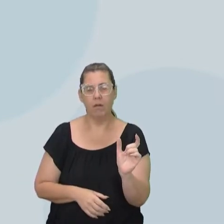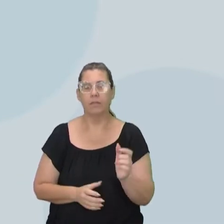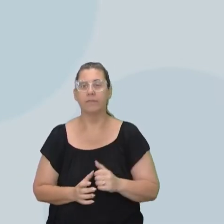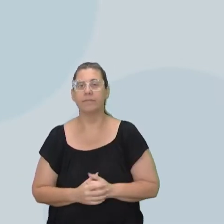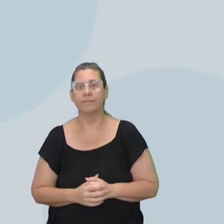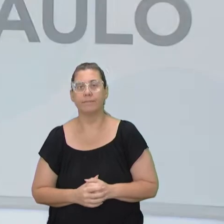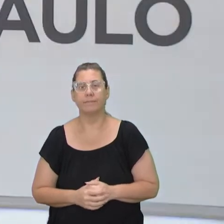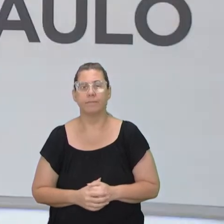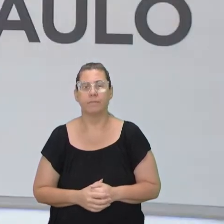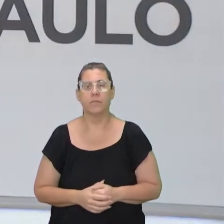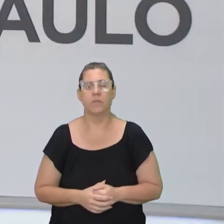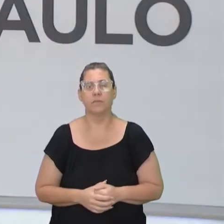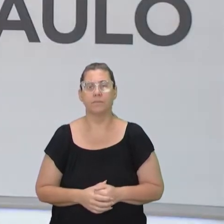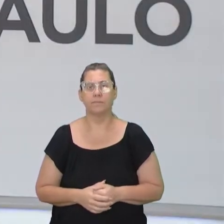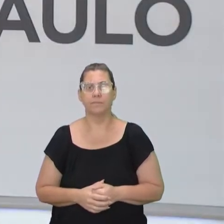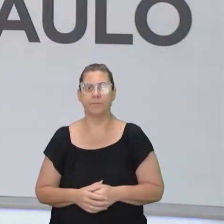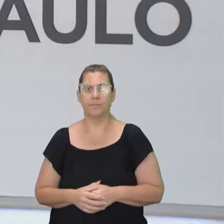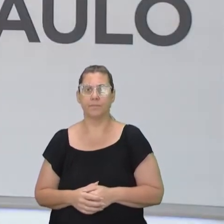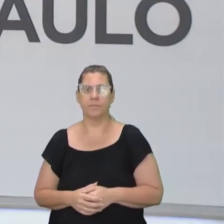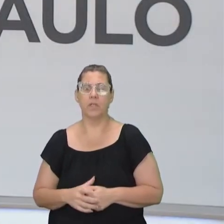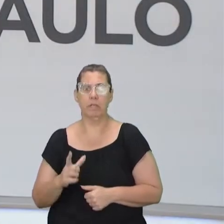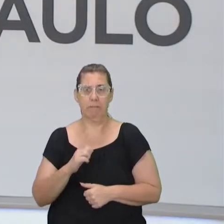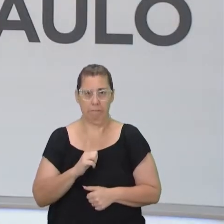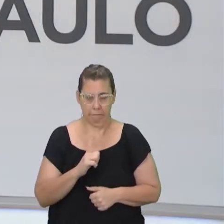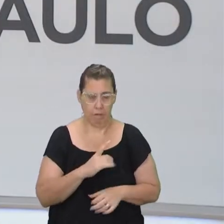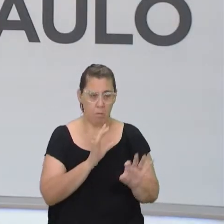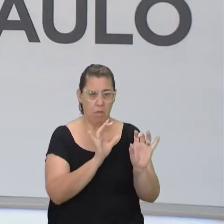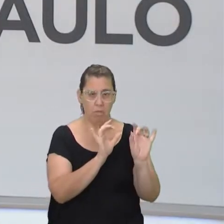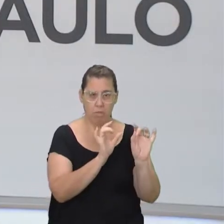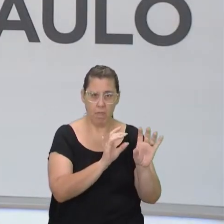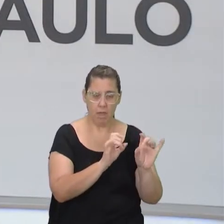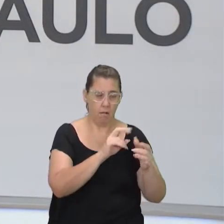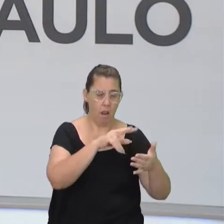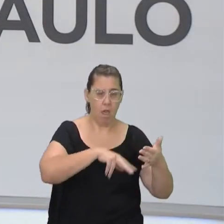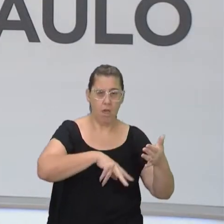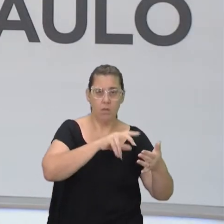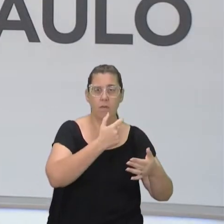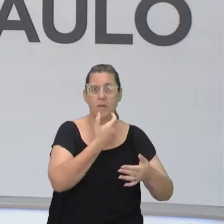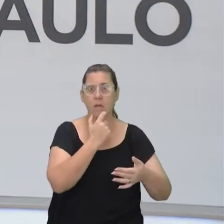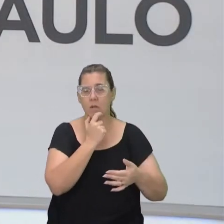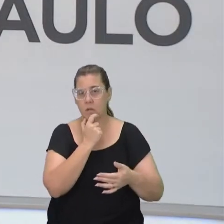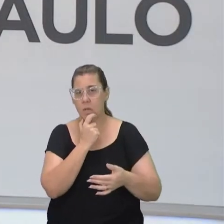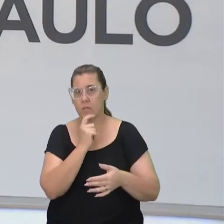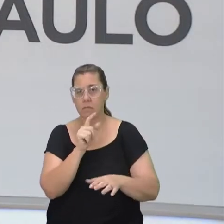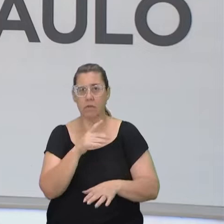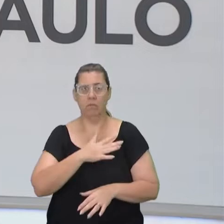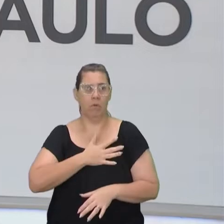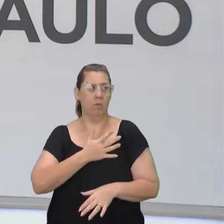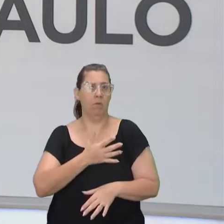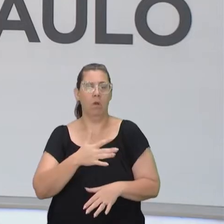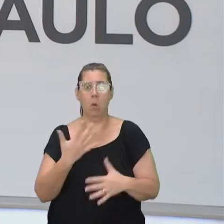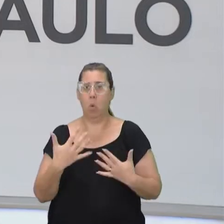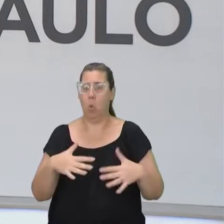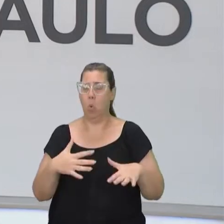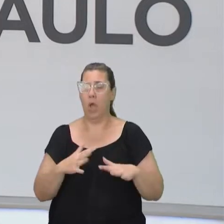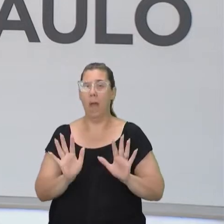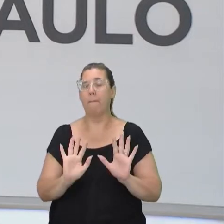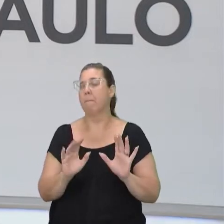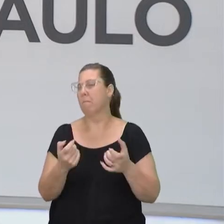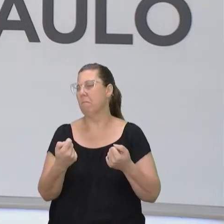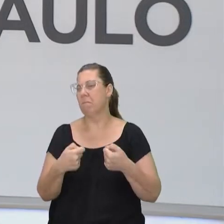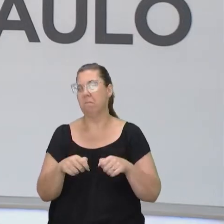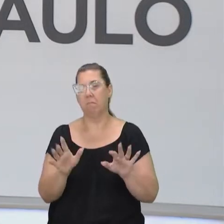nada, existe uma técnica de leitura em inglês que você, a princípio, vai se assustar, mas não é para se assustar,